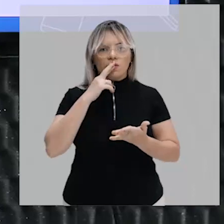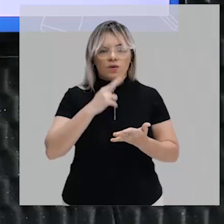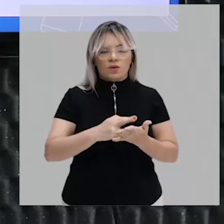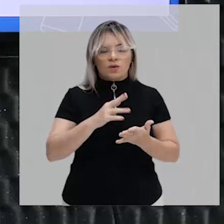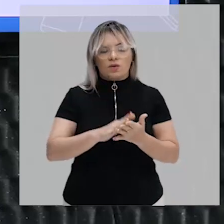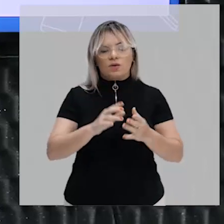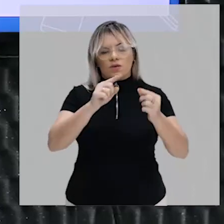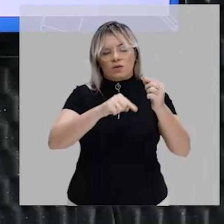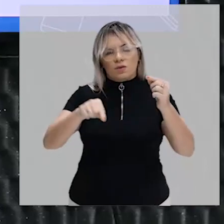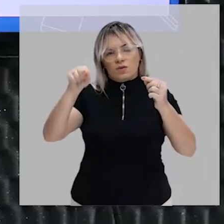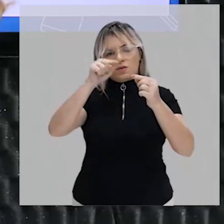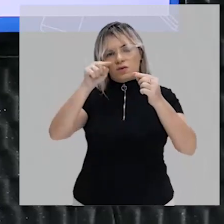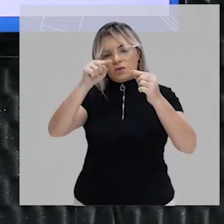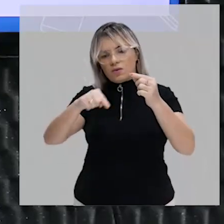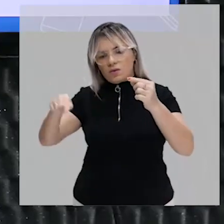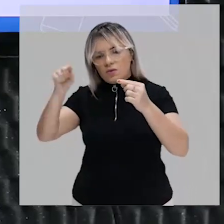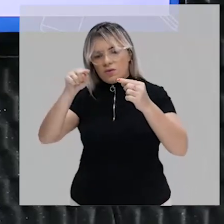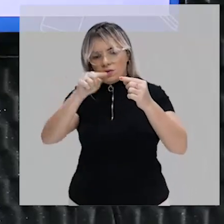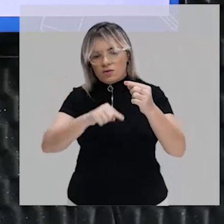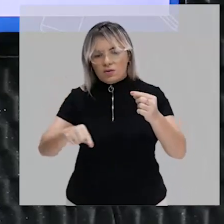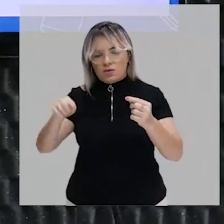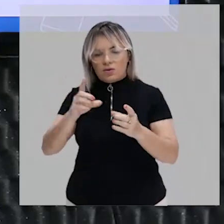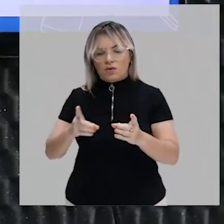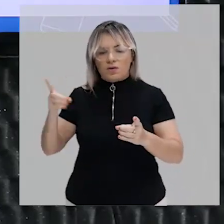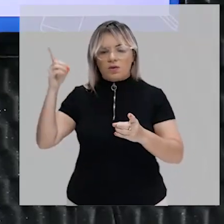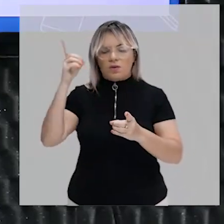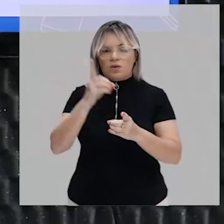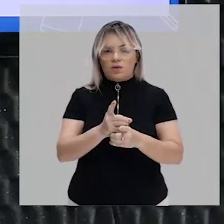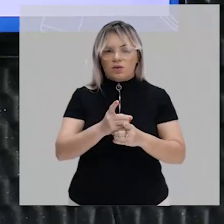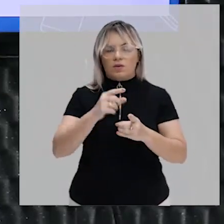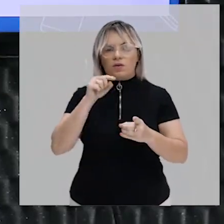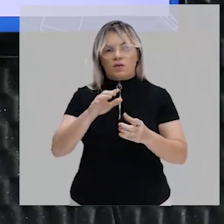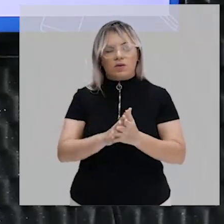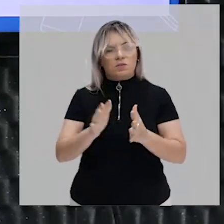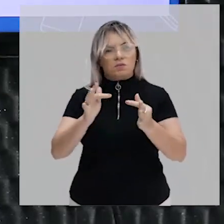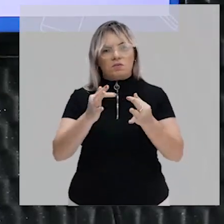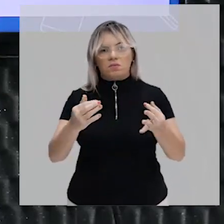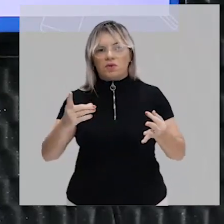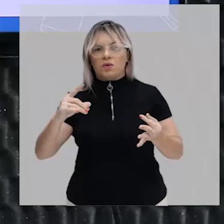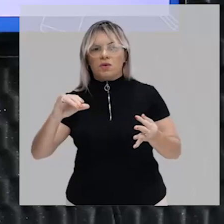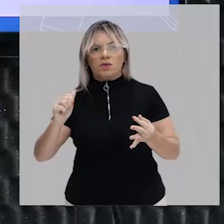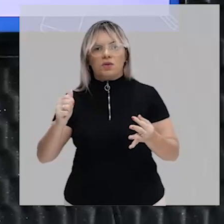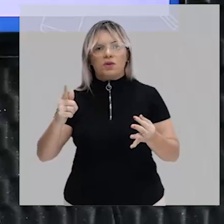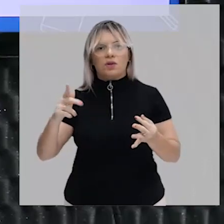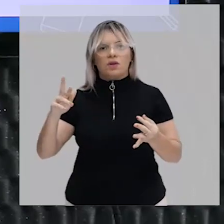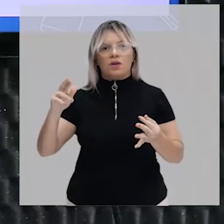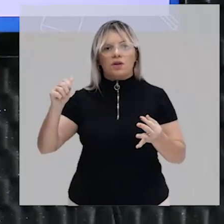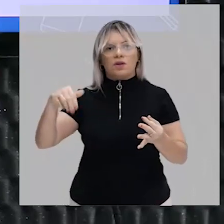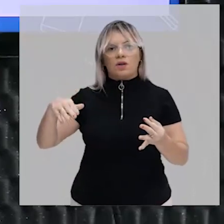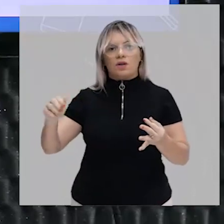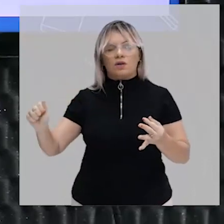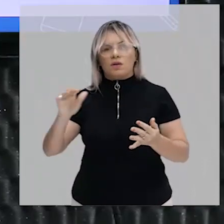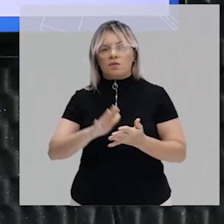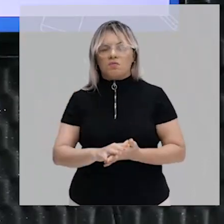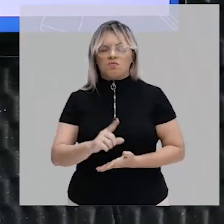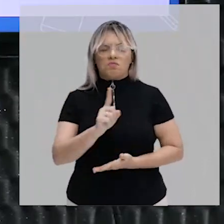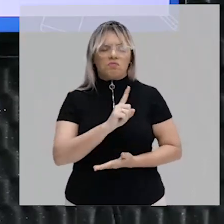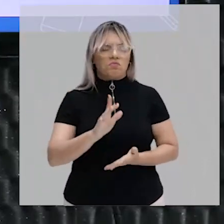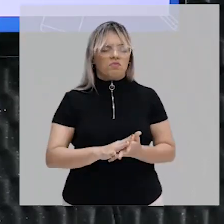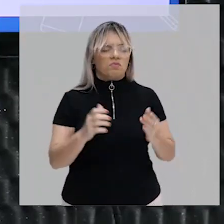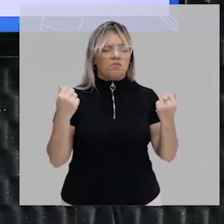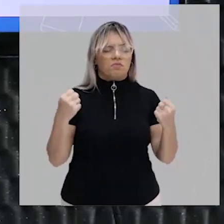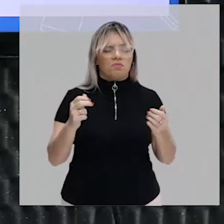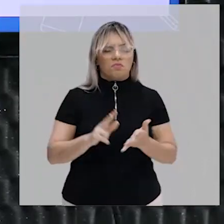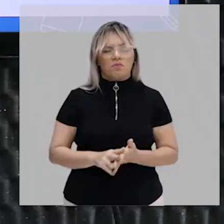resposta encontrada através do diagrama. É a mais simples, é a mais direta. Você não precisa nem saber ou